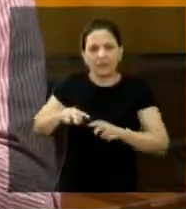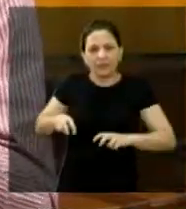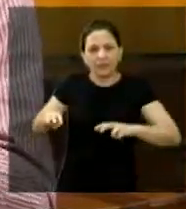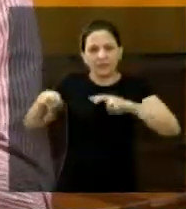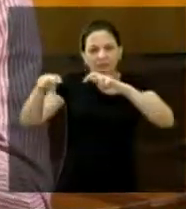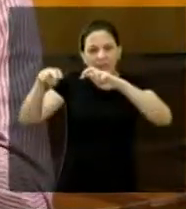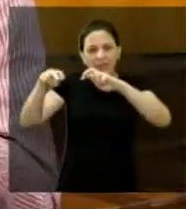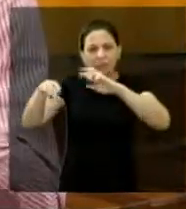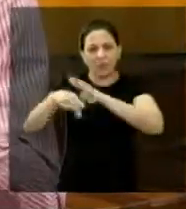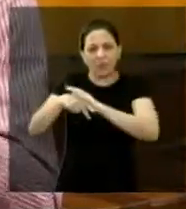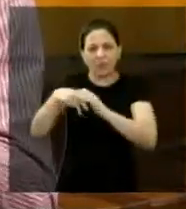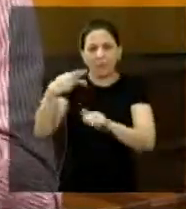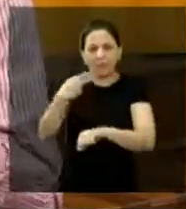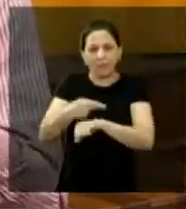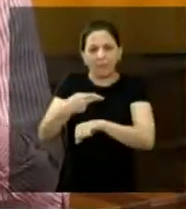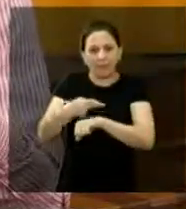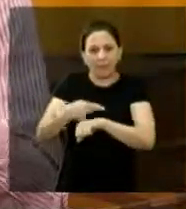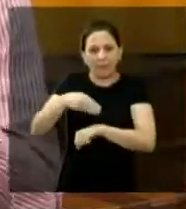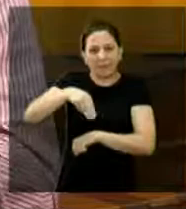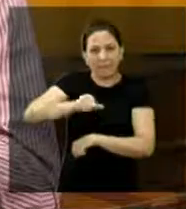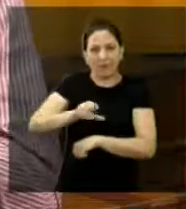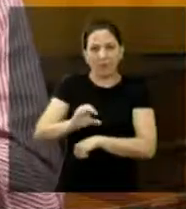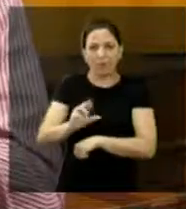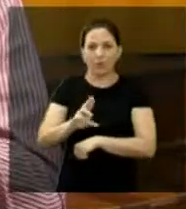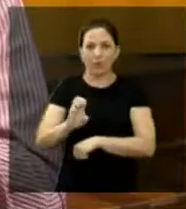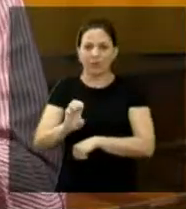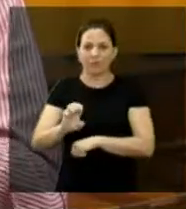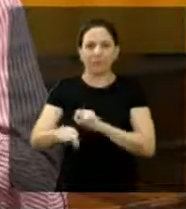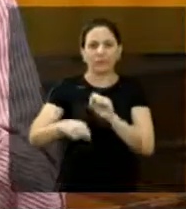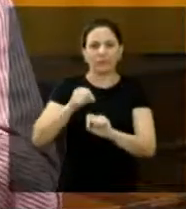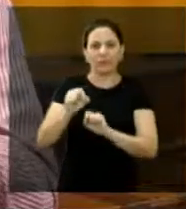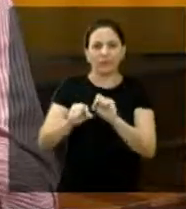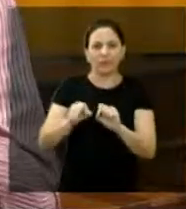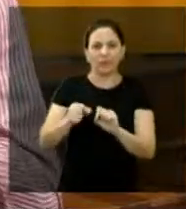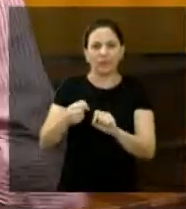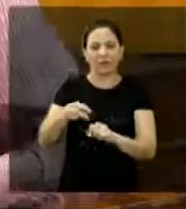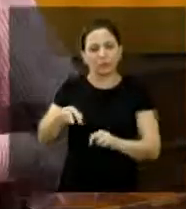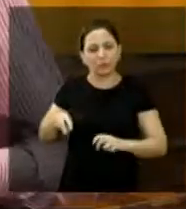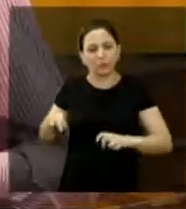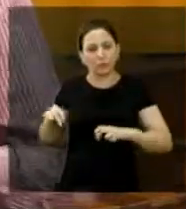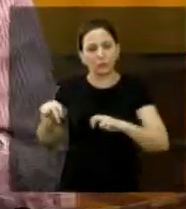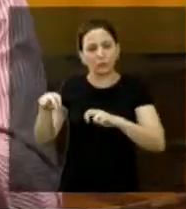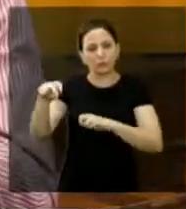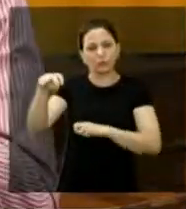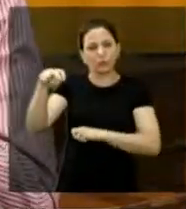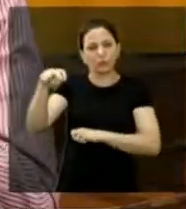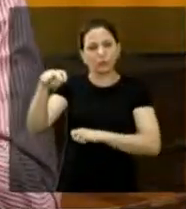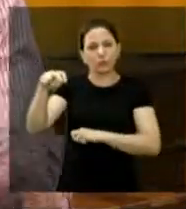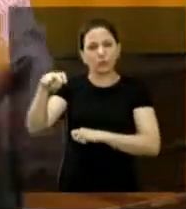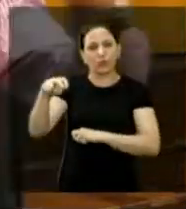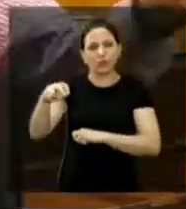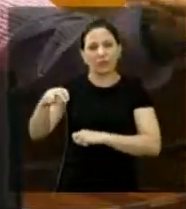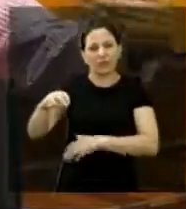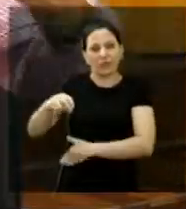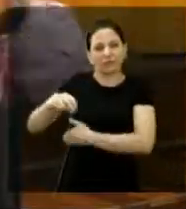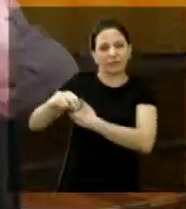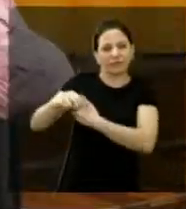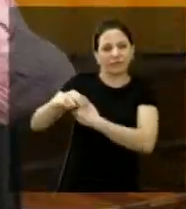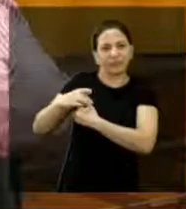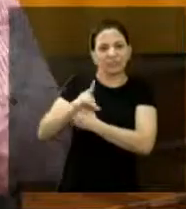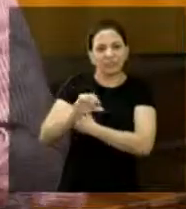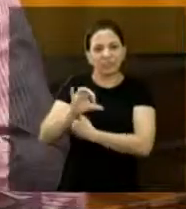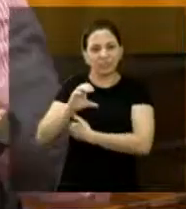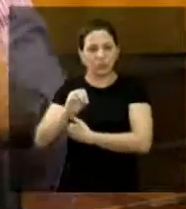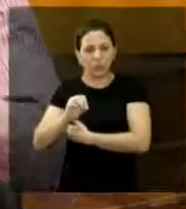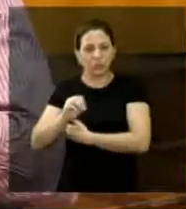de Carrara, era um prédio lindo, até hoje é um prédio lindo. Eu estou subindo a escada, né, com os discos debaixo do braço, de repente